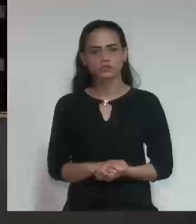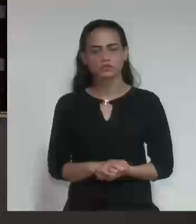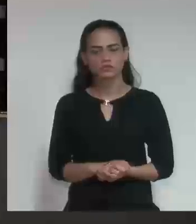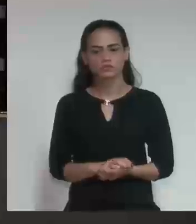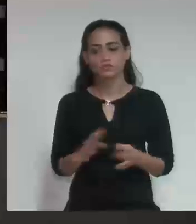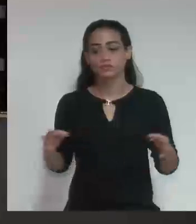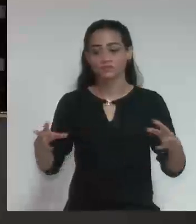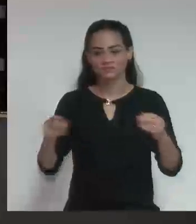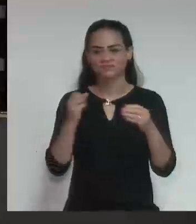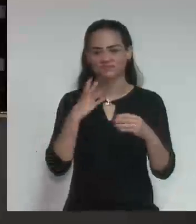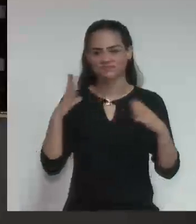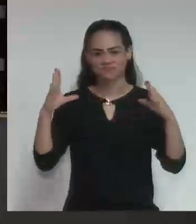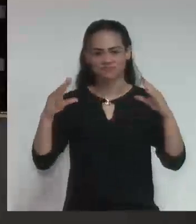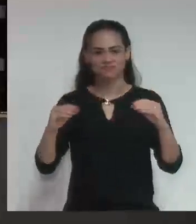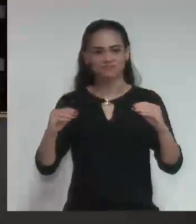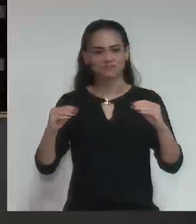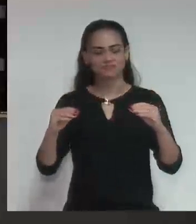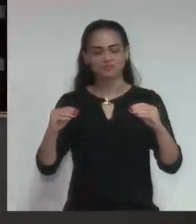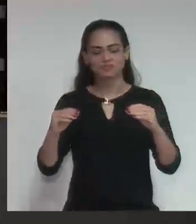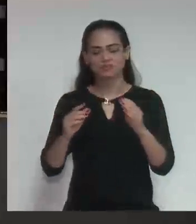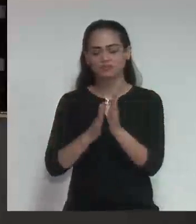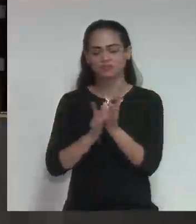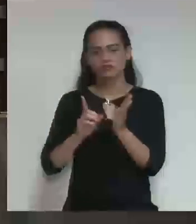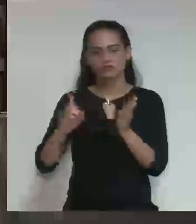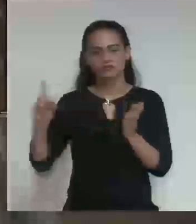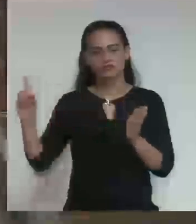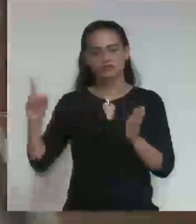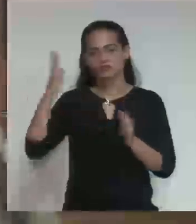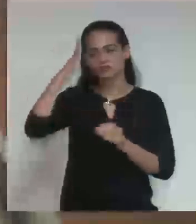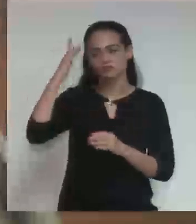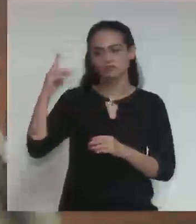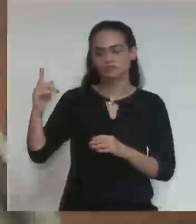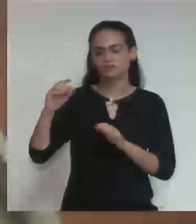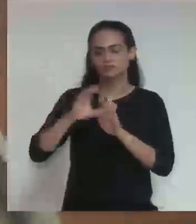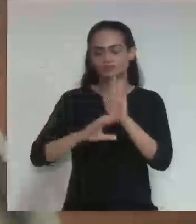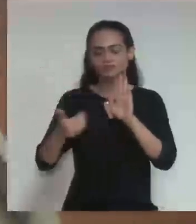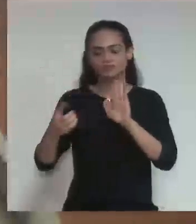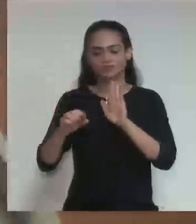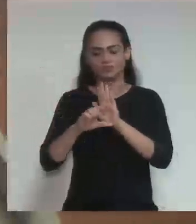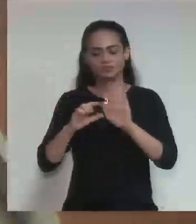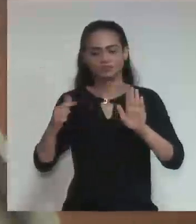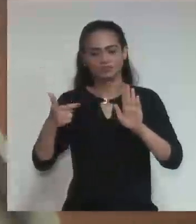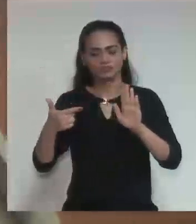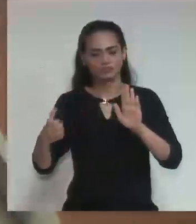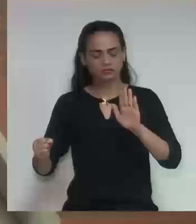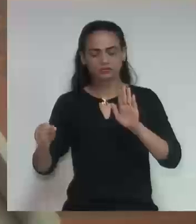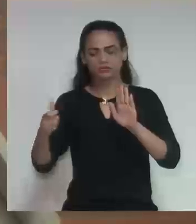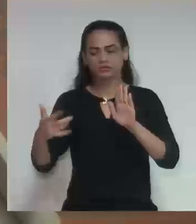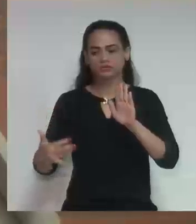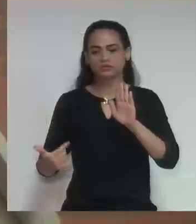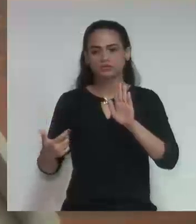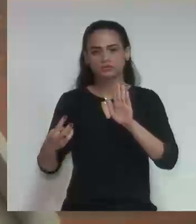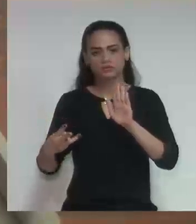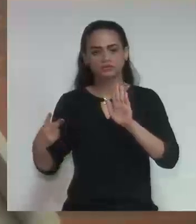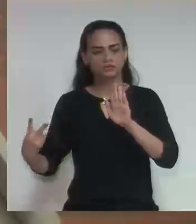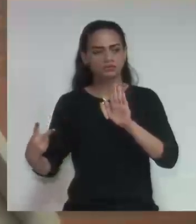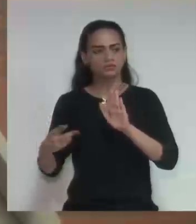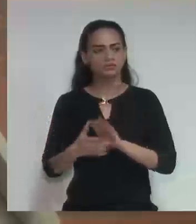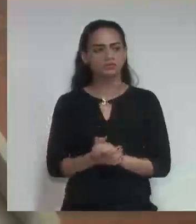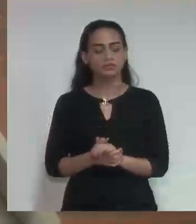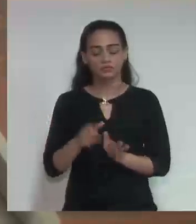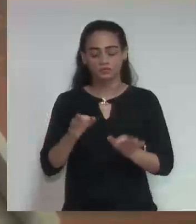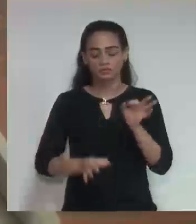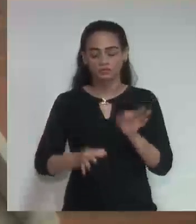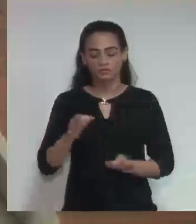Boa noite a todos. Provérbios 10, 28 a 32. O que o justo almeja redunda em